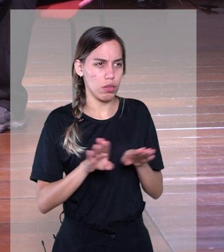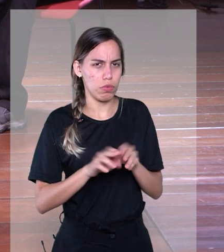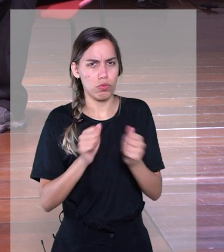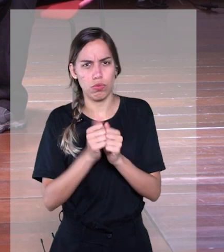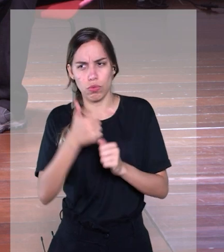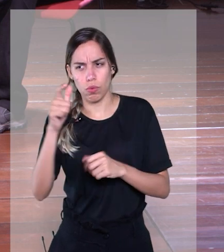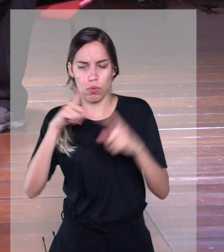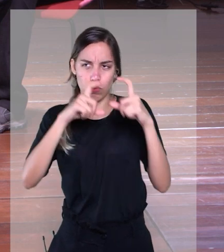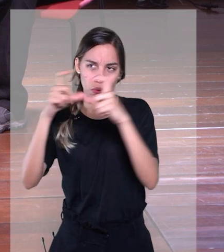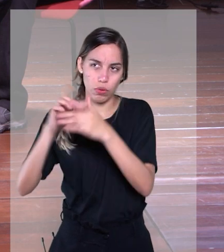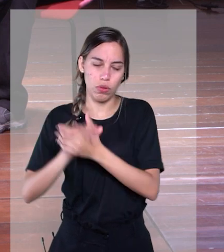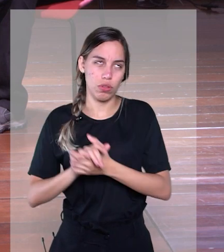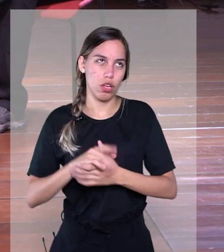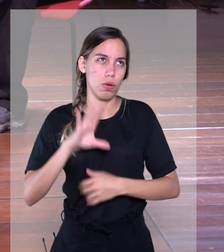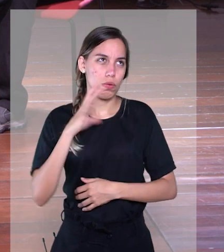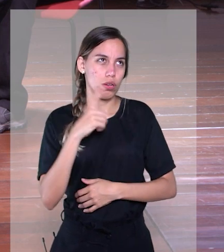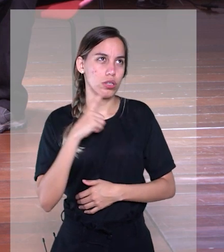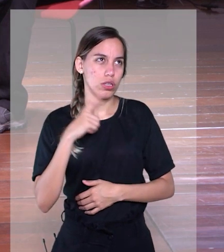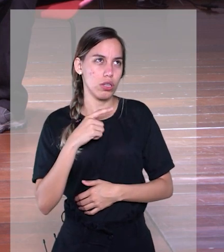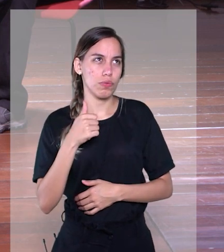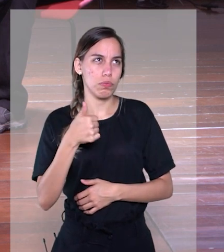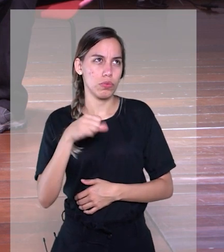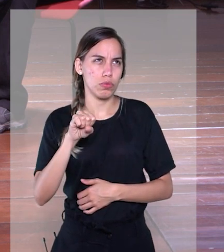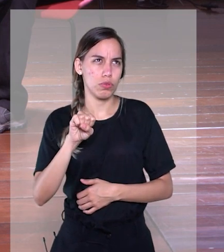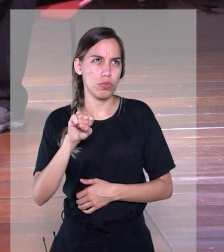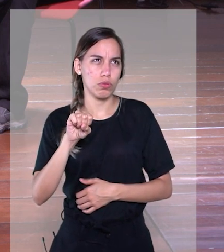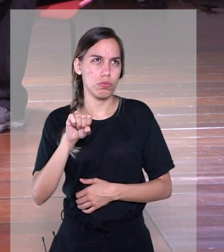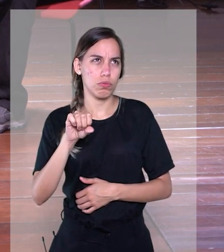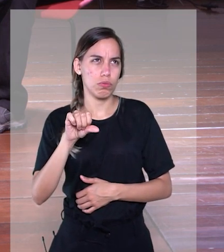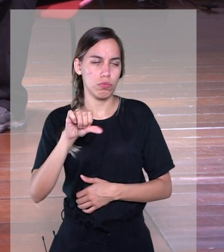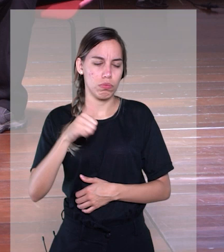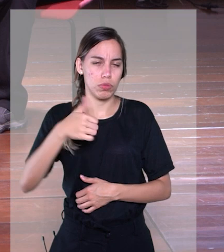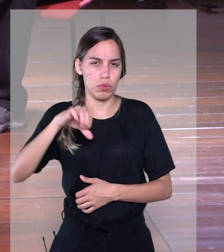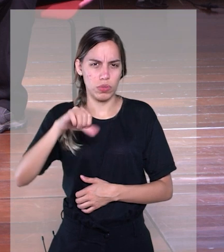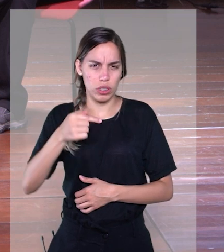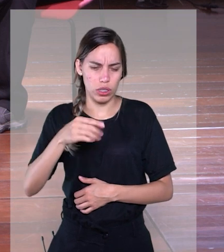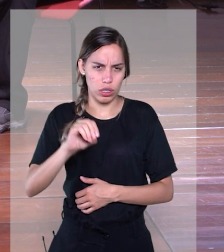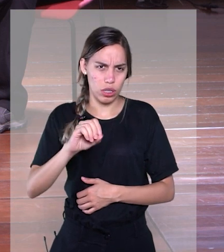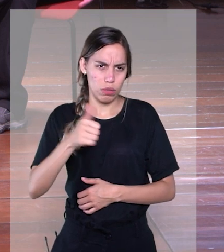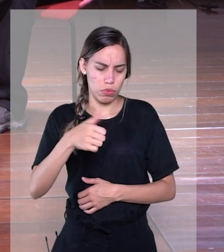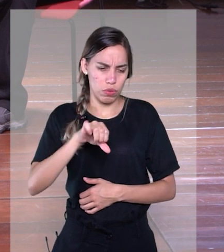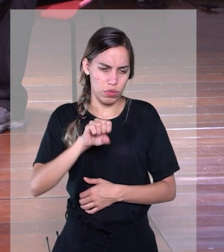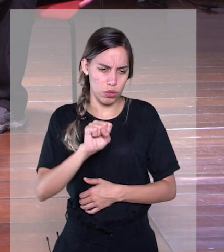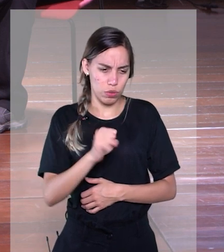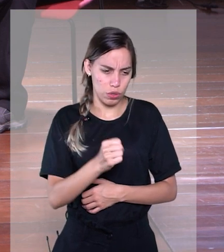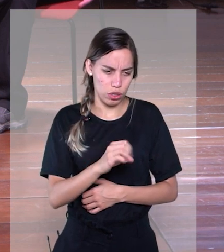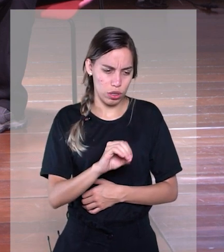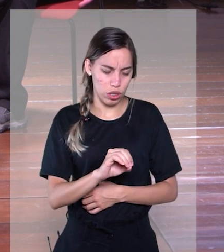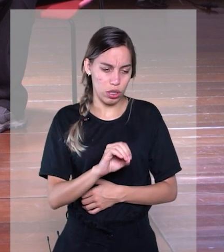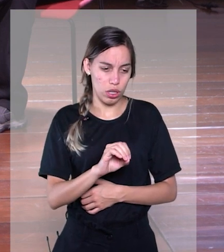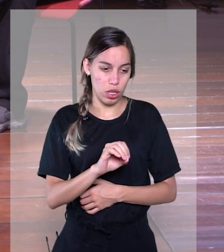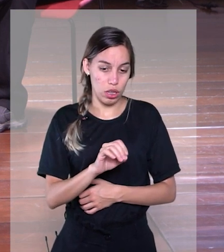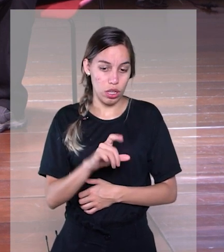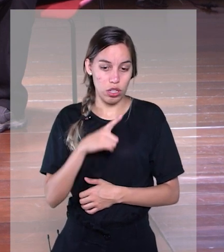exemplo, nos anos, acho que foi 80, o fim dos 70, 80, o José Mindlin, o bibliófilo, que era